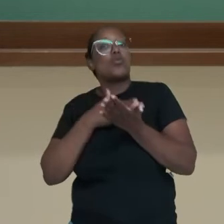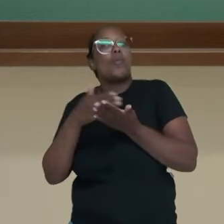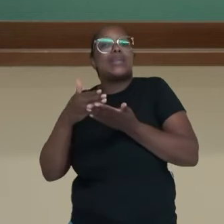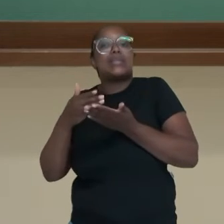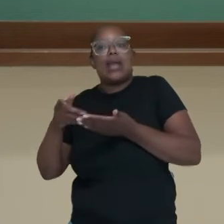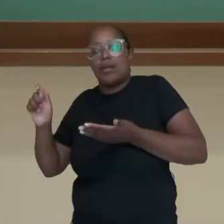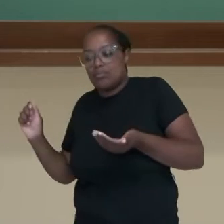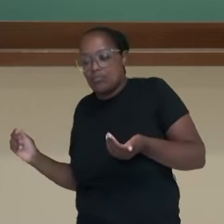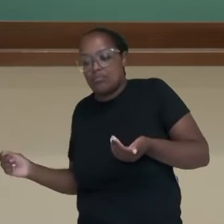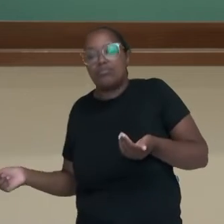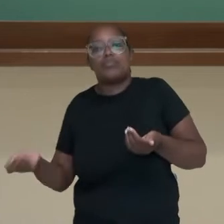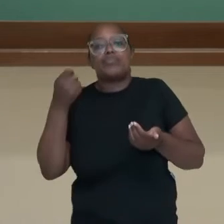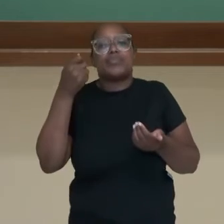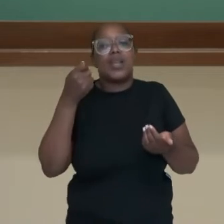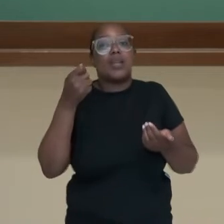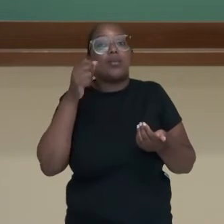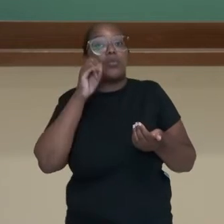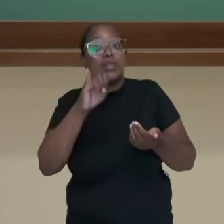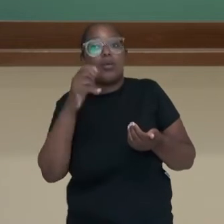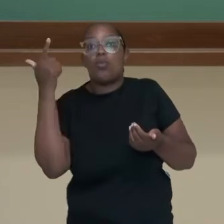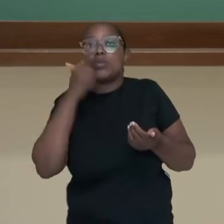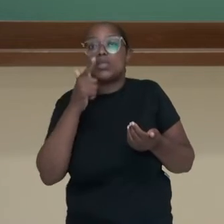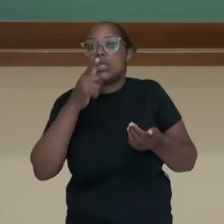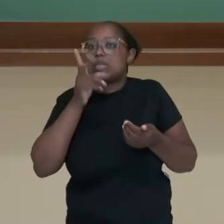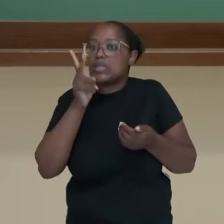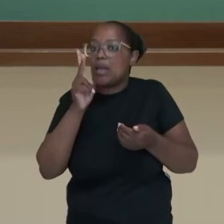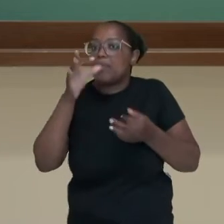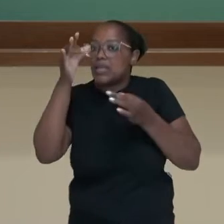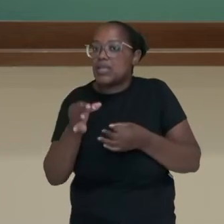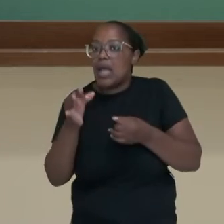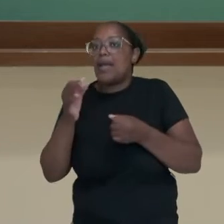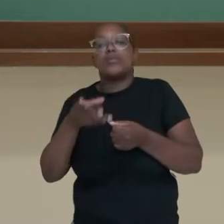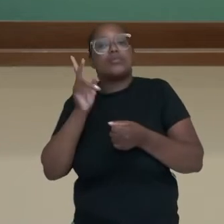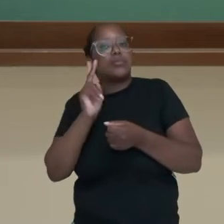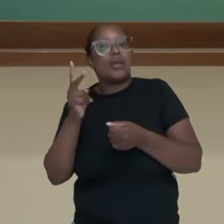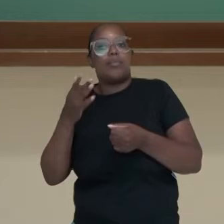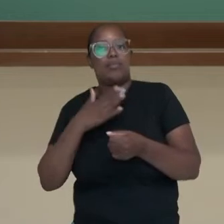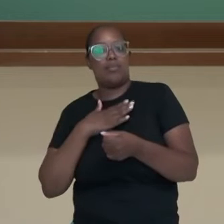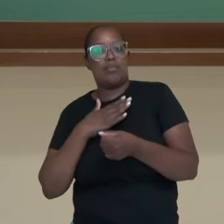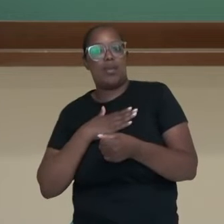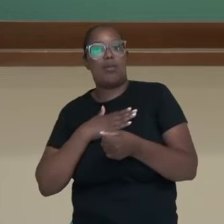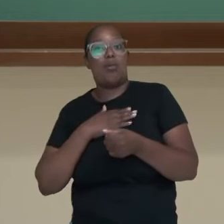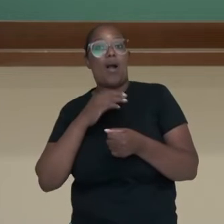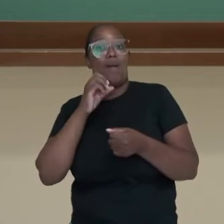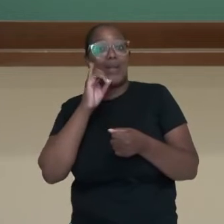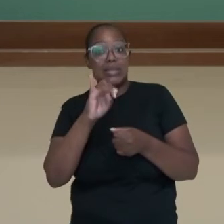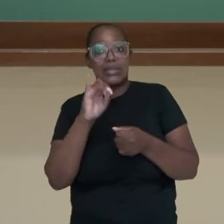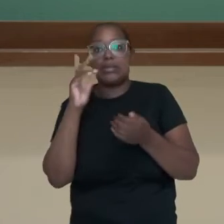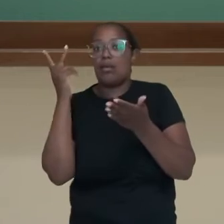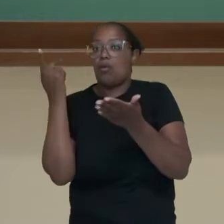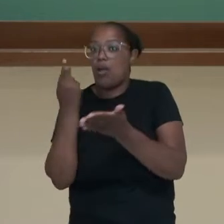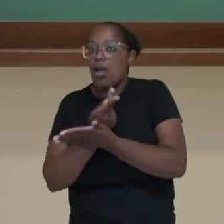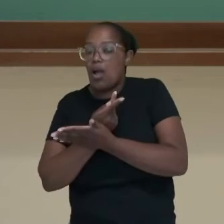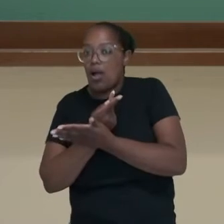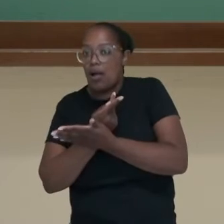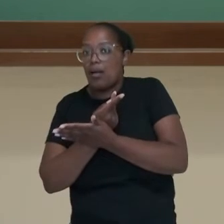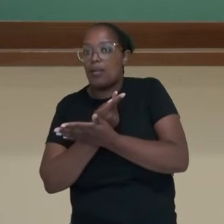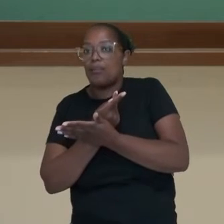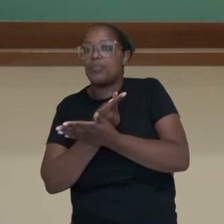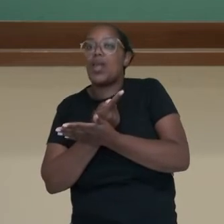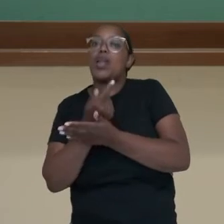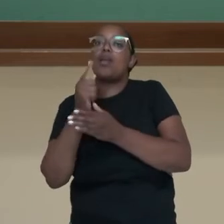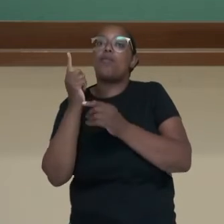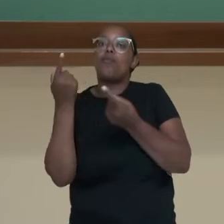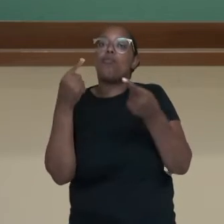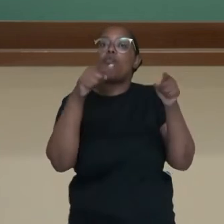sacando, né? Enquanto eu estiver acertando os pontos, o saque é meu. A partir do momento que eu erro, né, uma